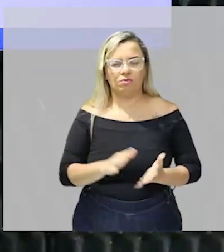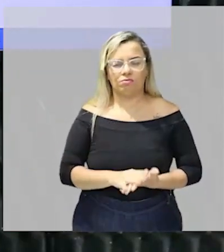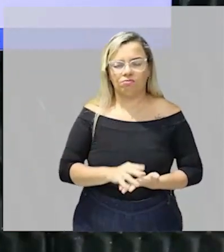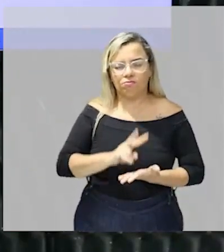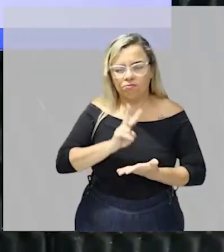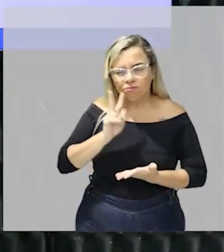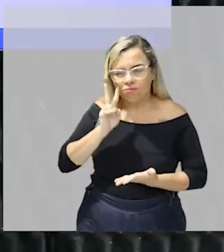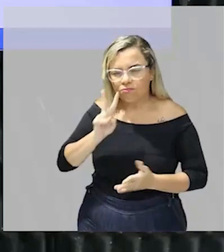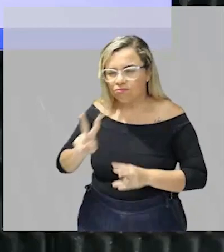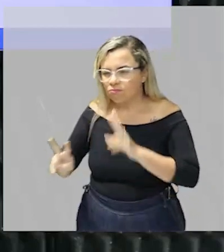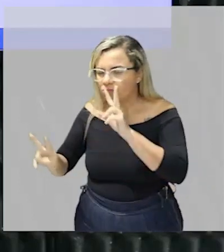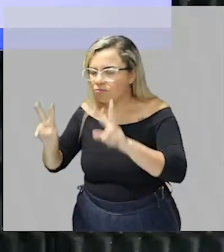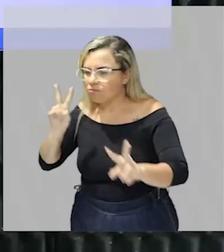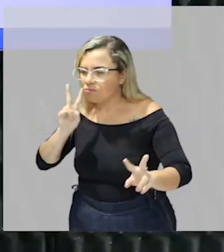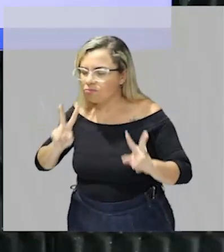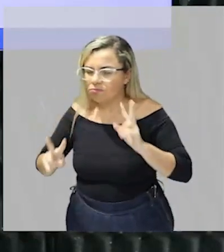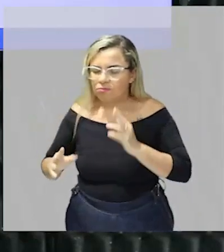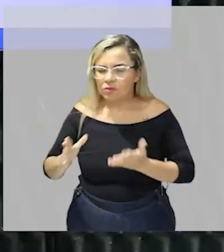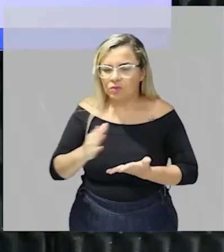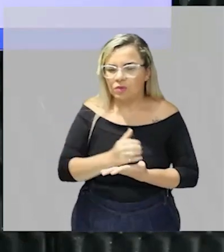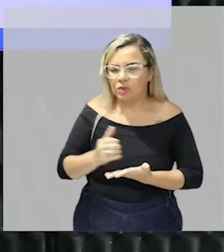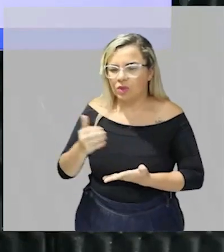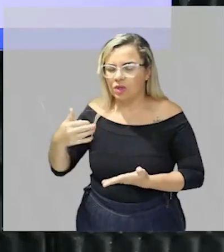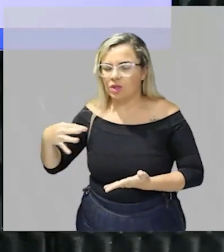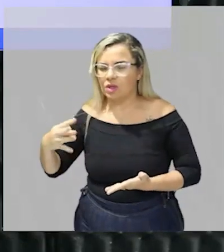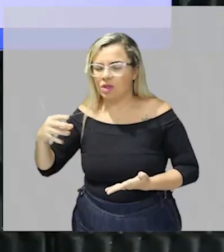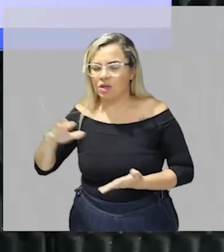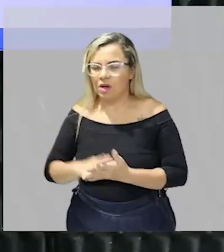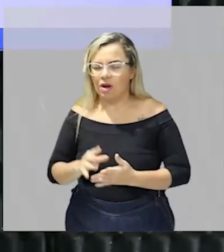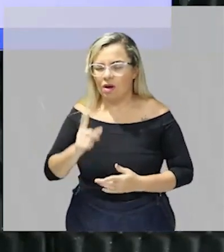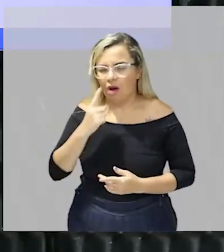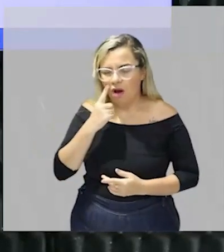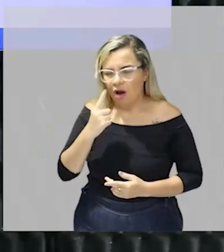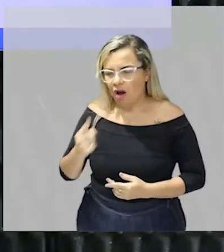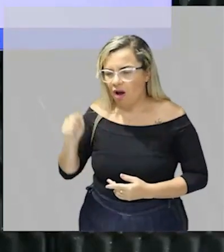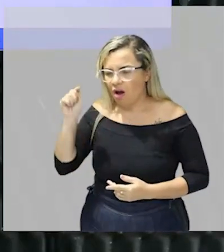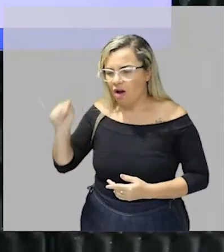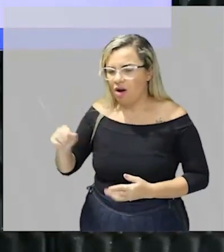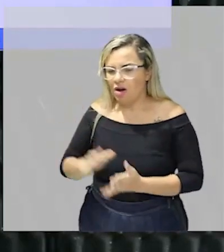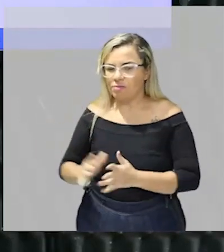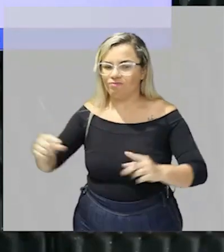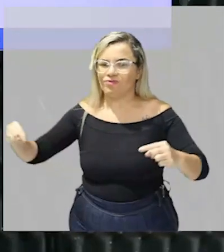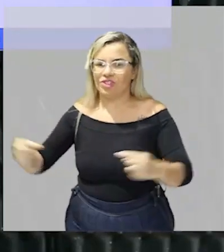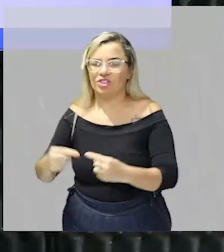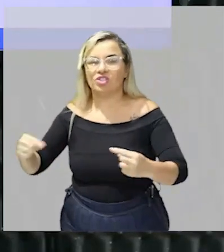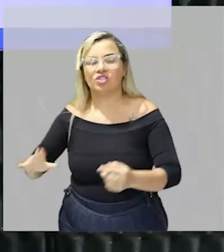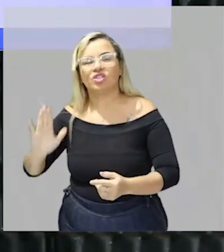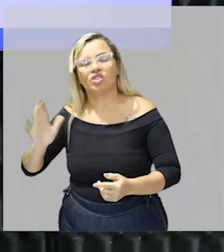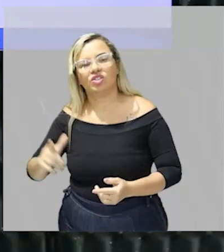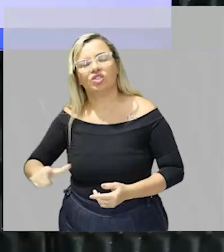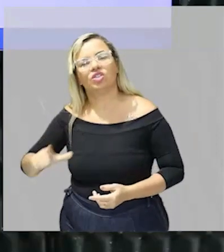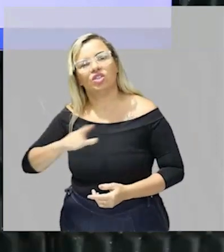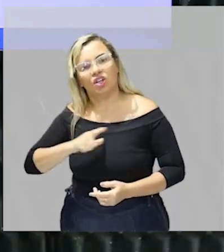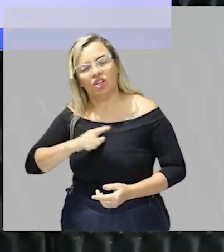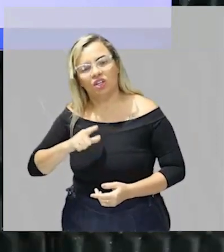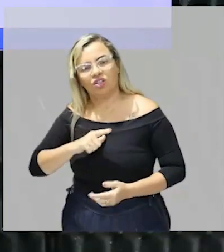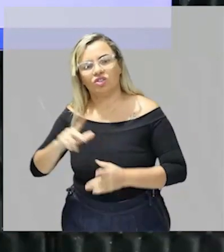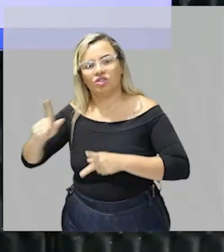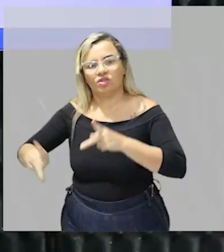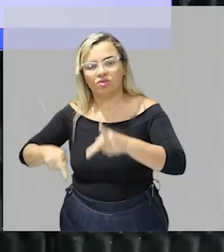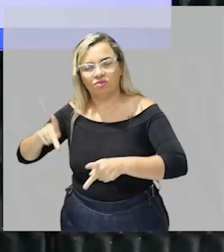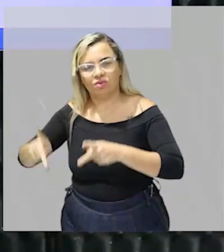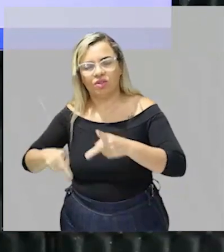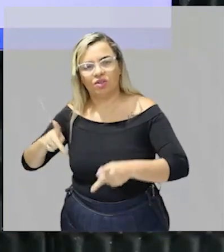observou que existiam rivalidades internas entre os aztecas e os povos que os aztecas haviam